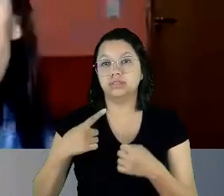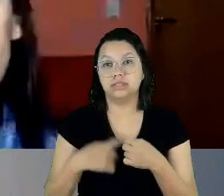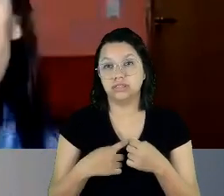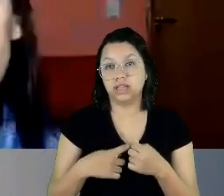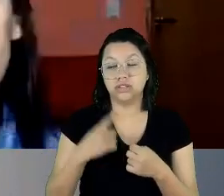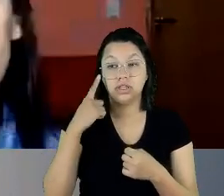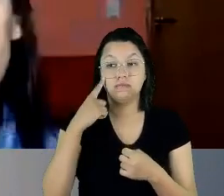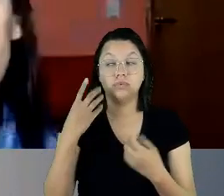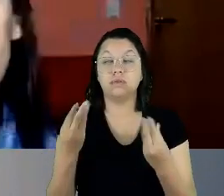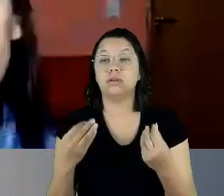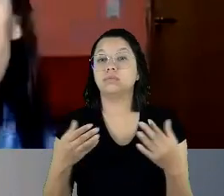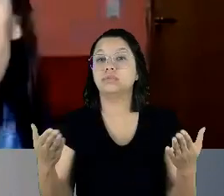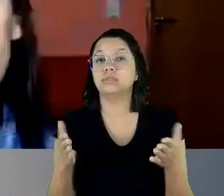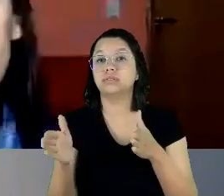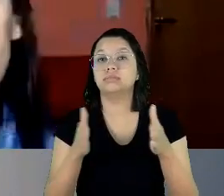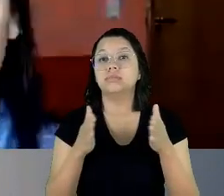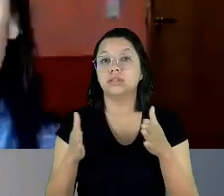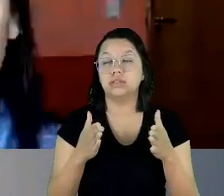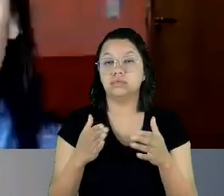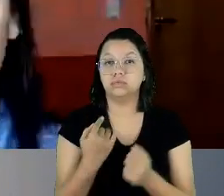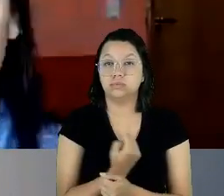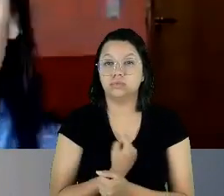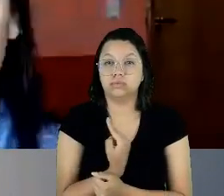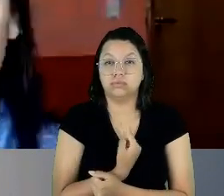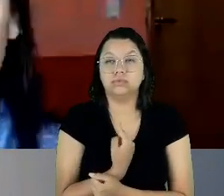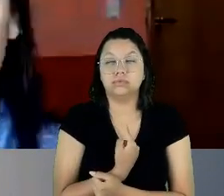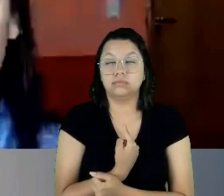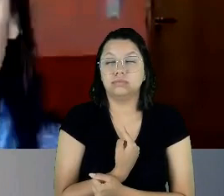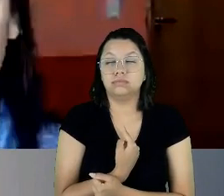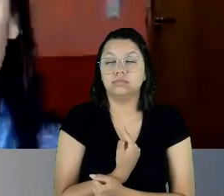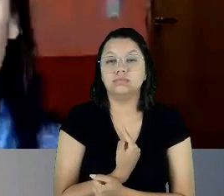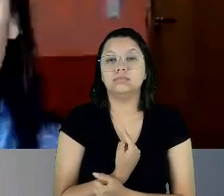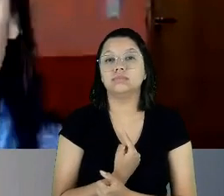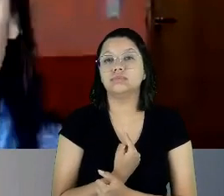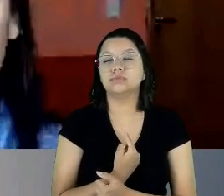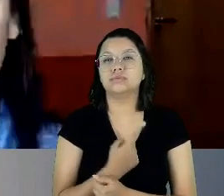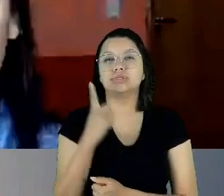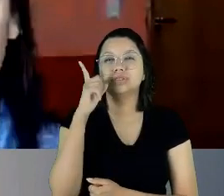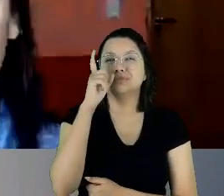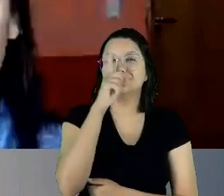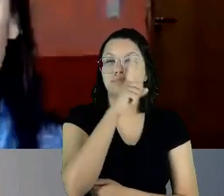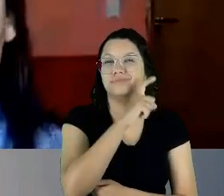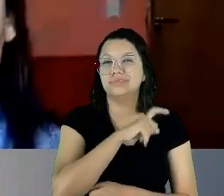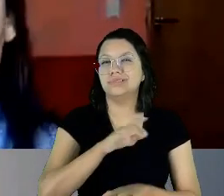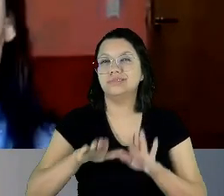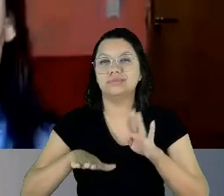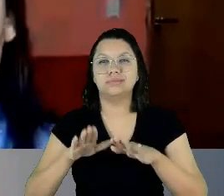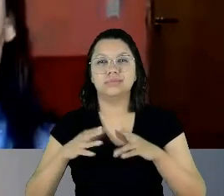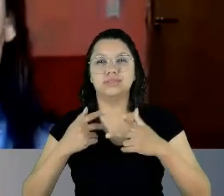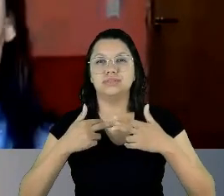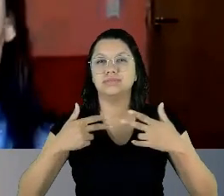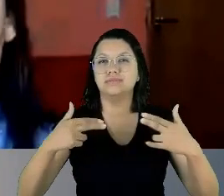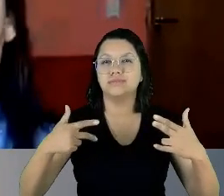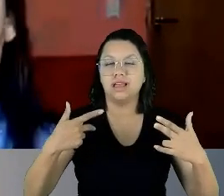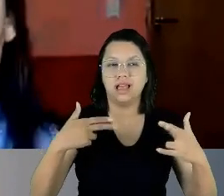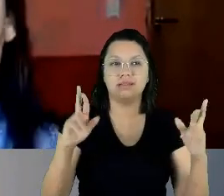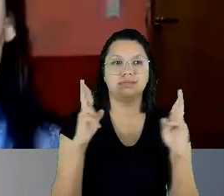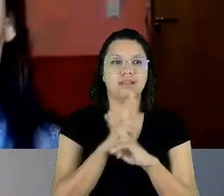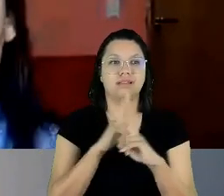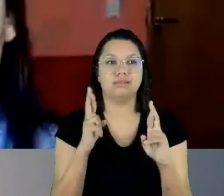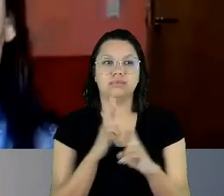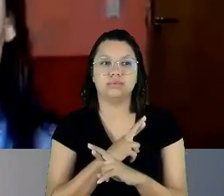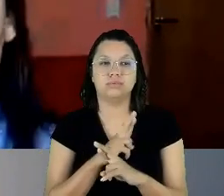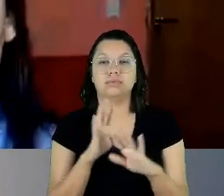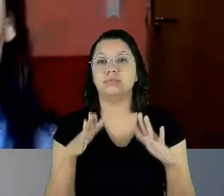gente tem visto isso muito nesse período de isolamento, é extremamente complexa, difícil, depende de uma série de